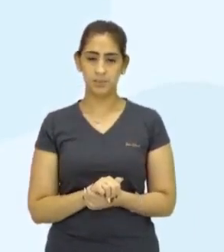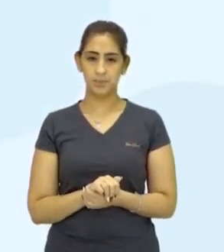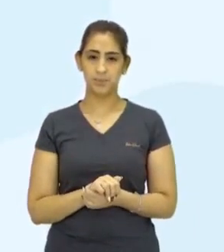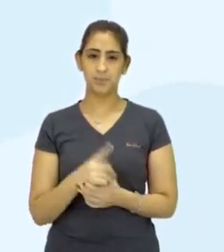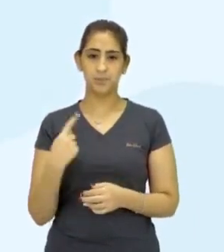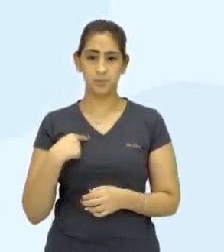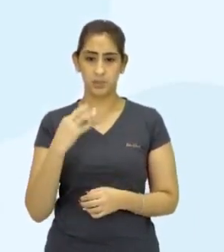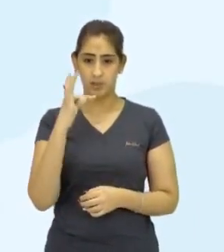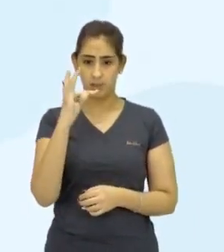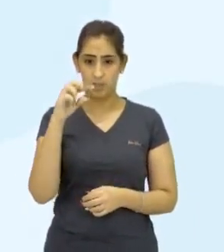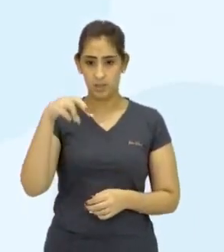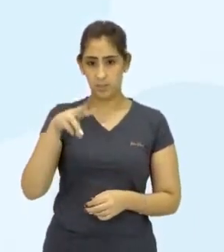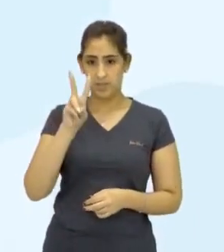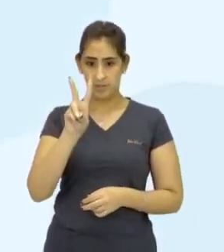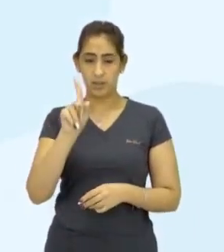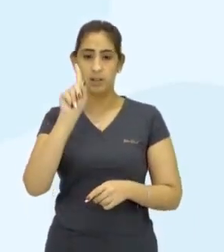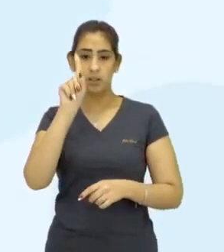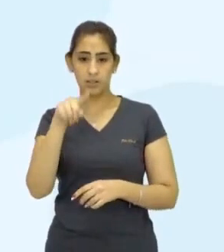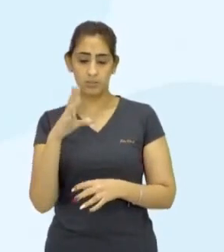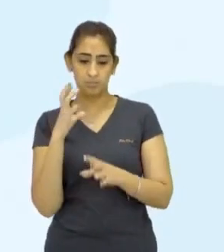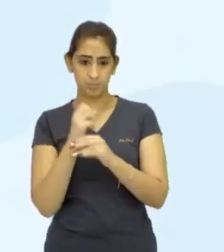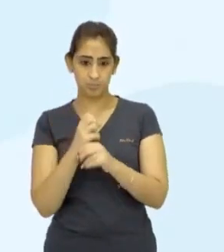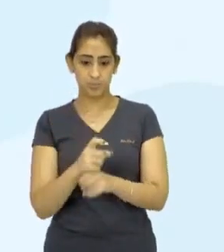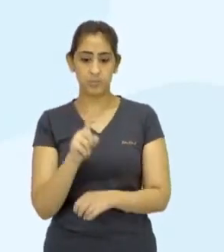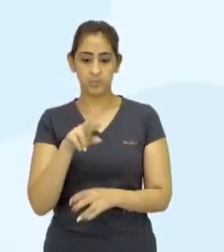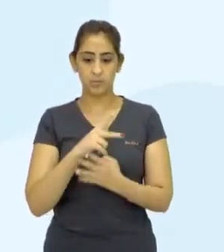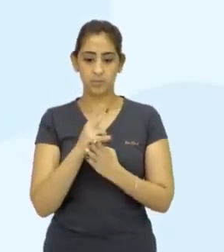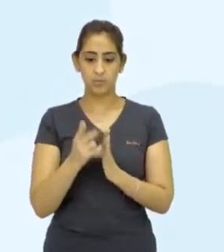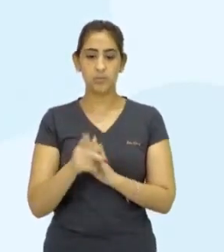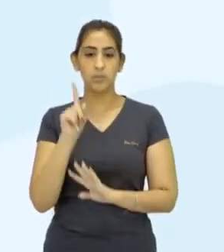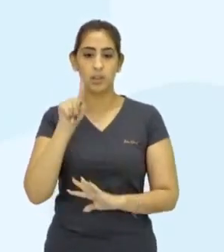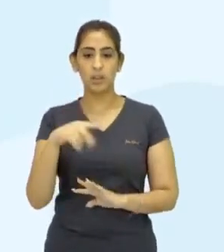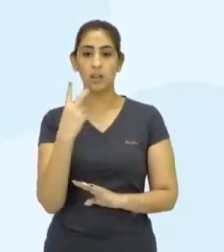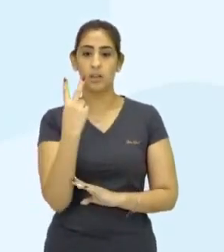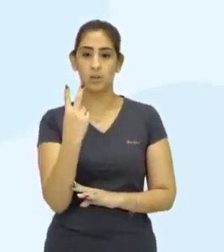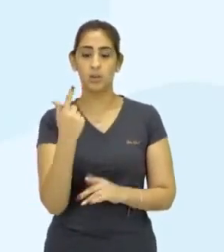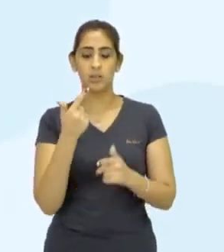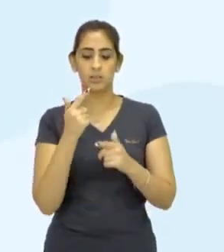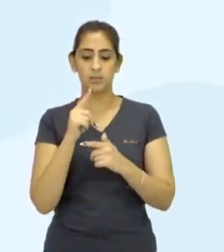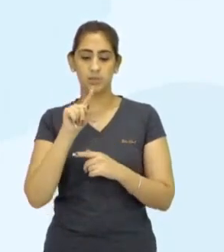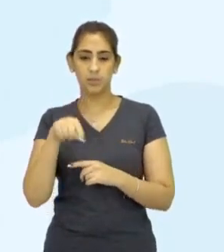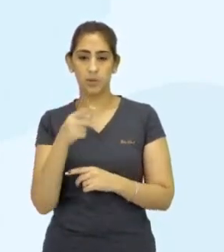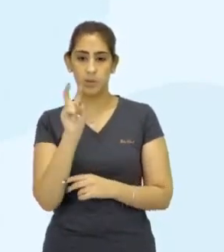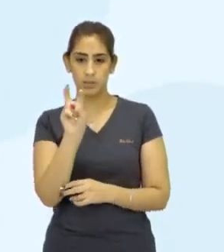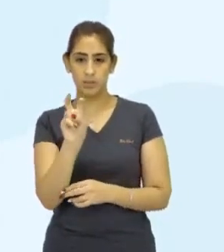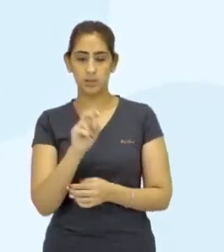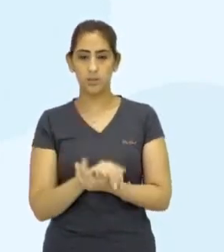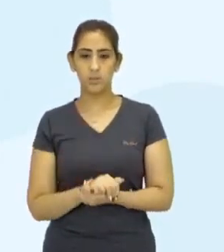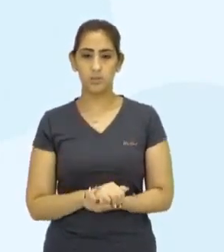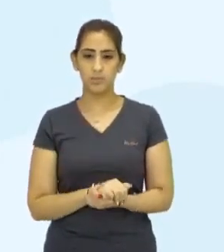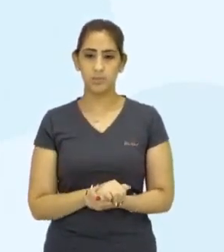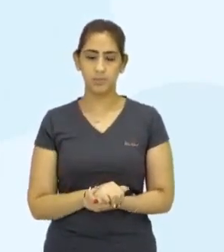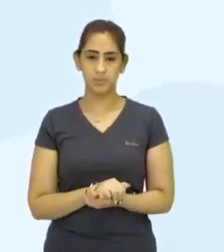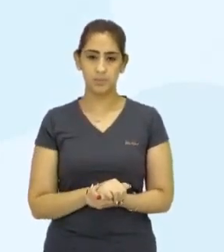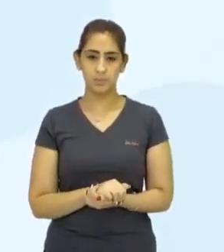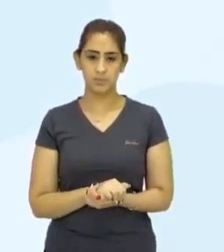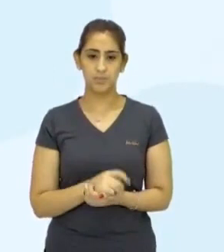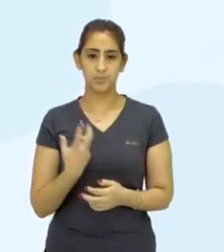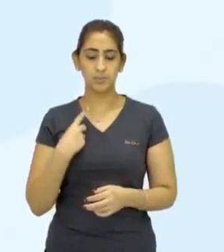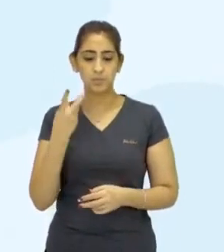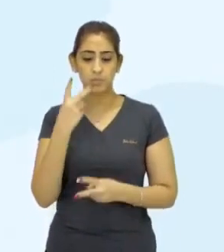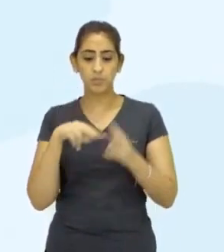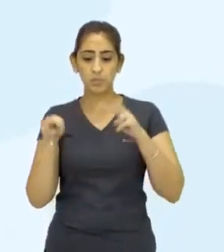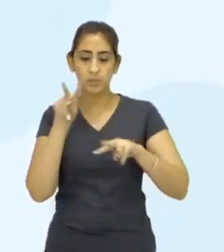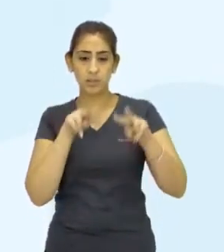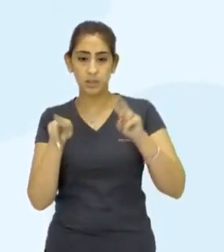nossa taxa média de variação nesse intervalo 3 é de 2,5. Tudo bem? Quero que vocês observem aqui no gráfico